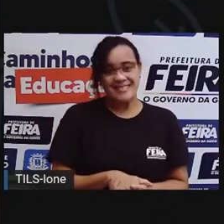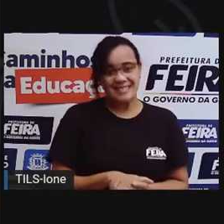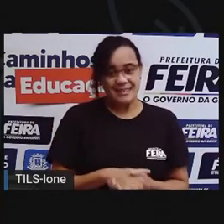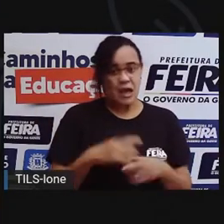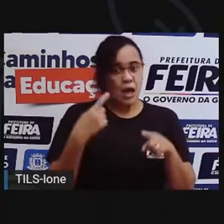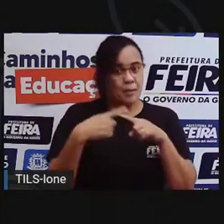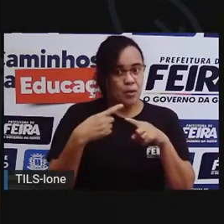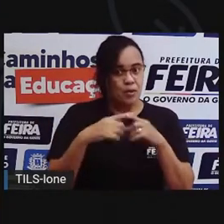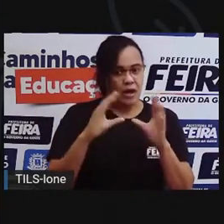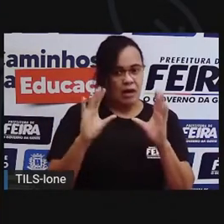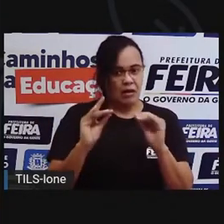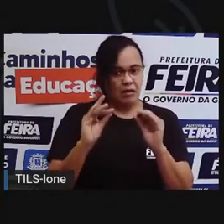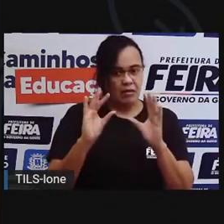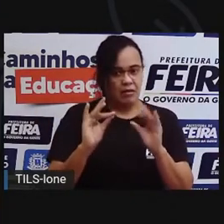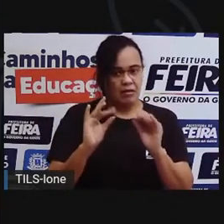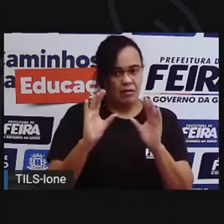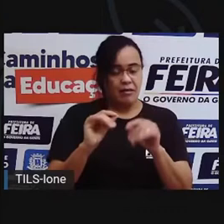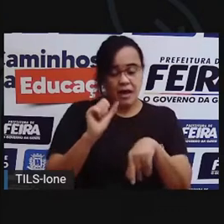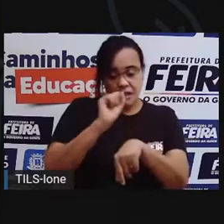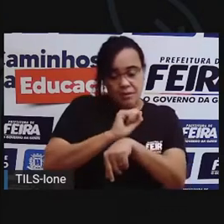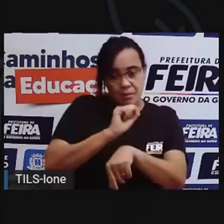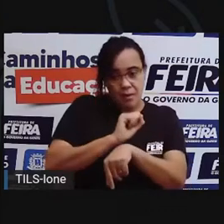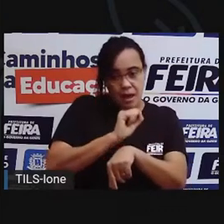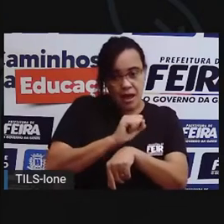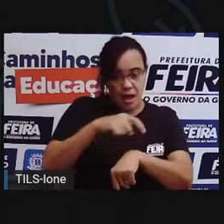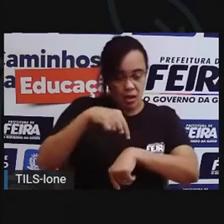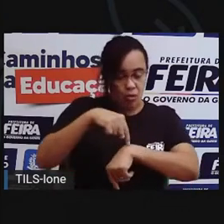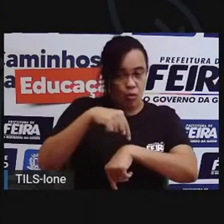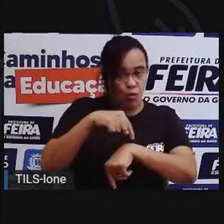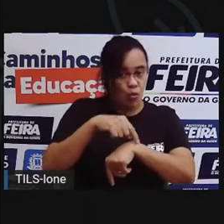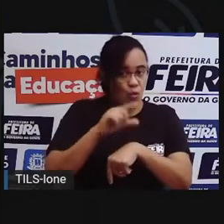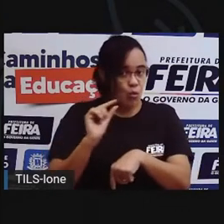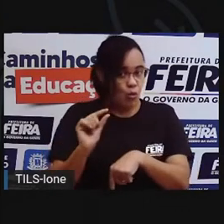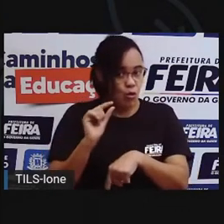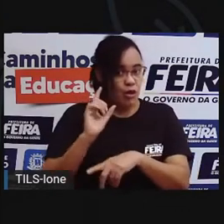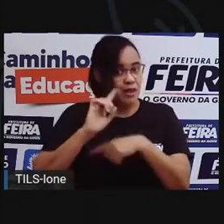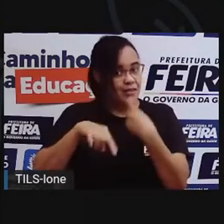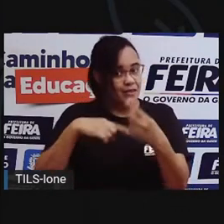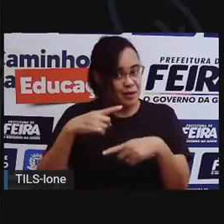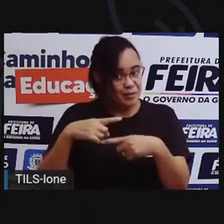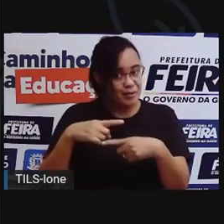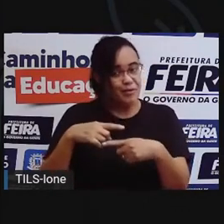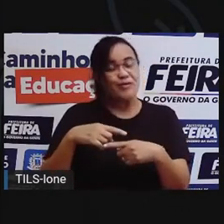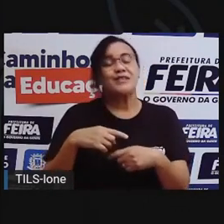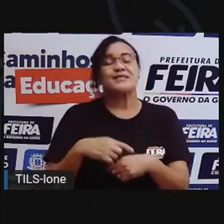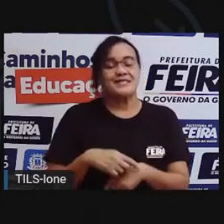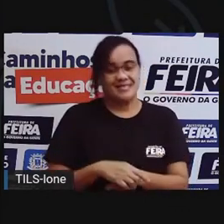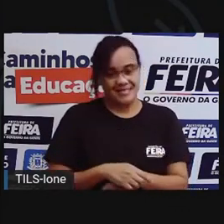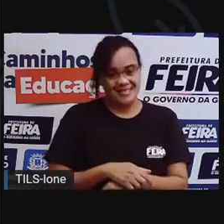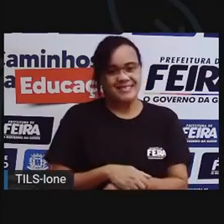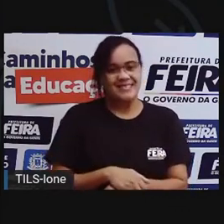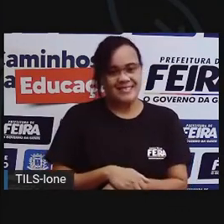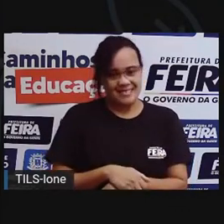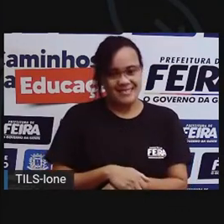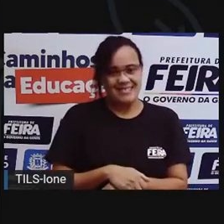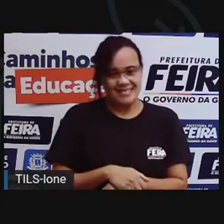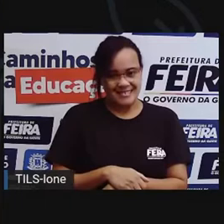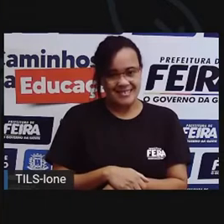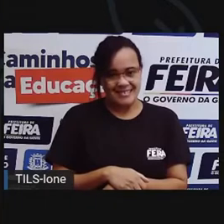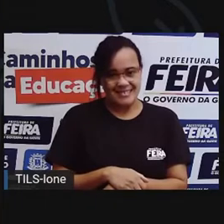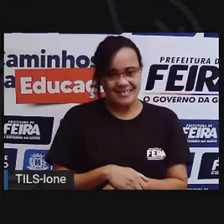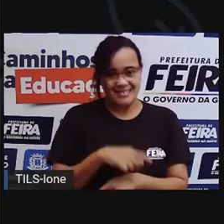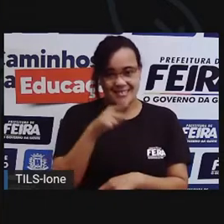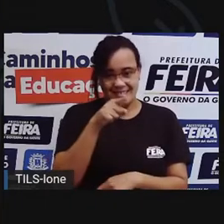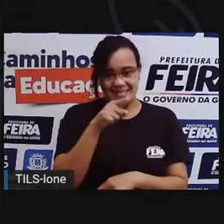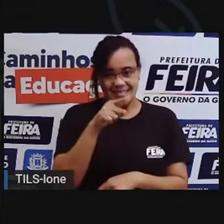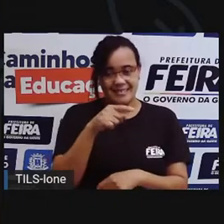meninada, ela demora um pouco para secar. Então, para começar a nossa oficina, a gente precisa ter um pouco